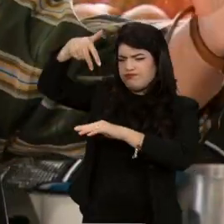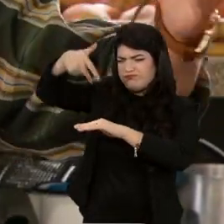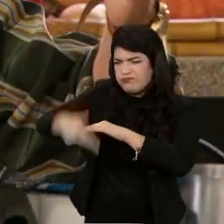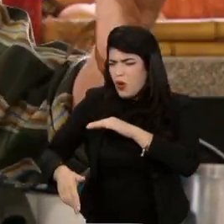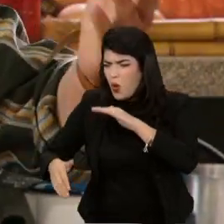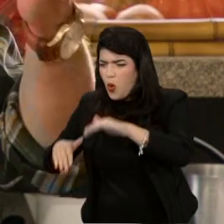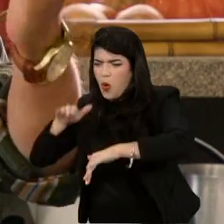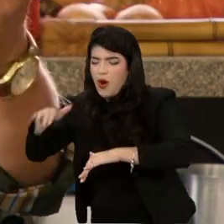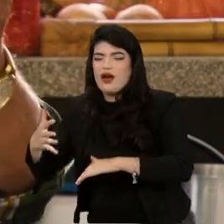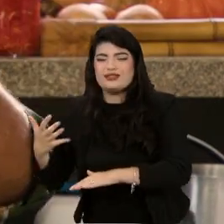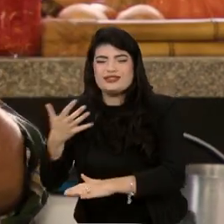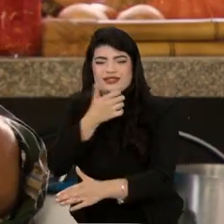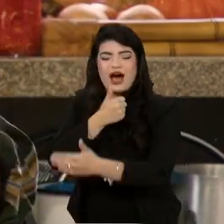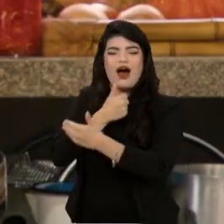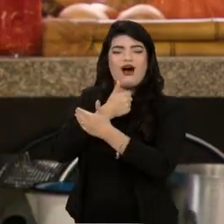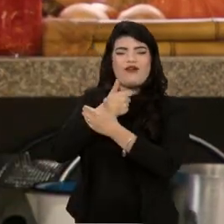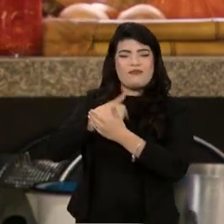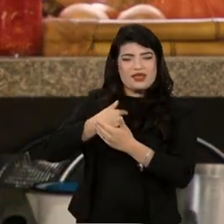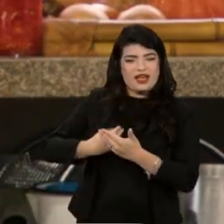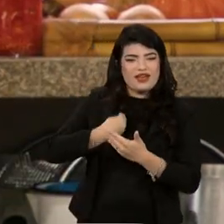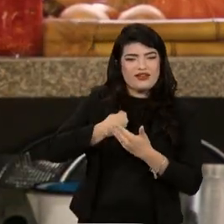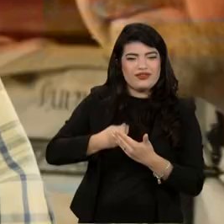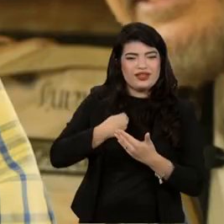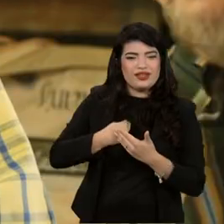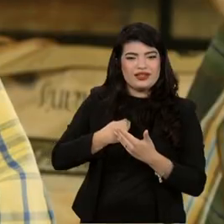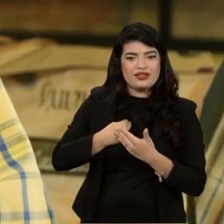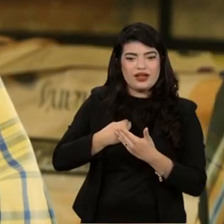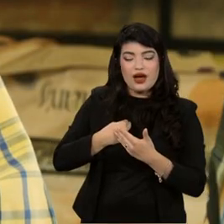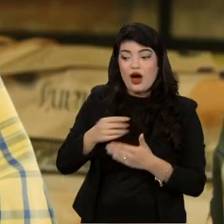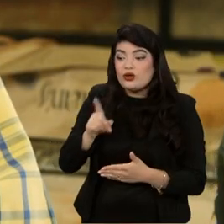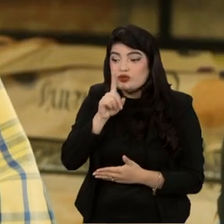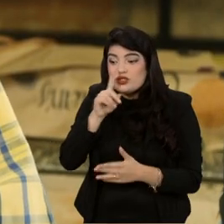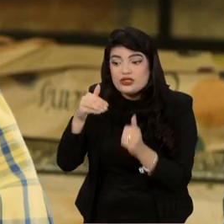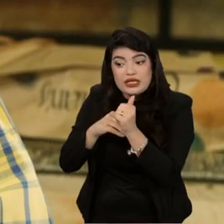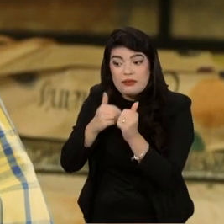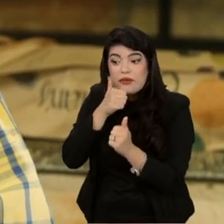peixe, salvou-me e disse: não deixes mamãe saber.